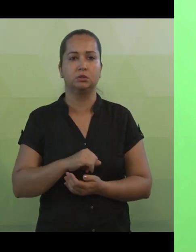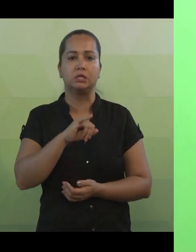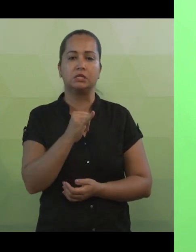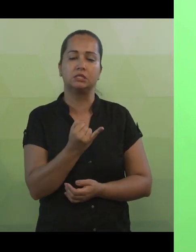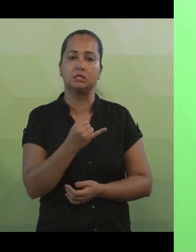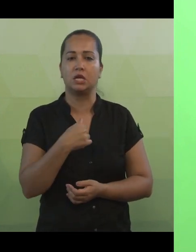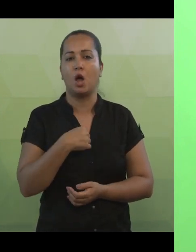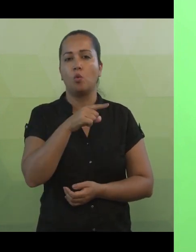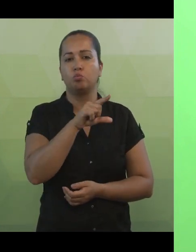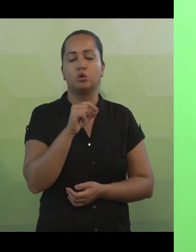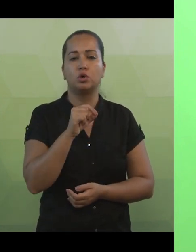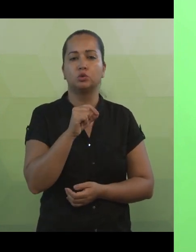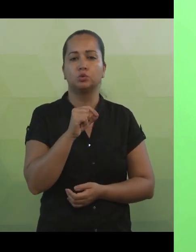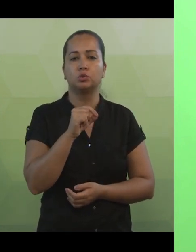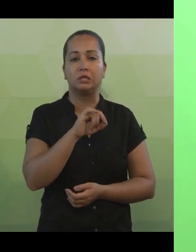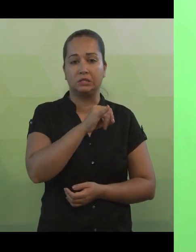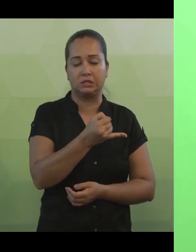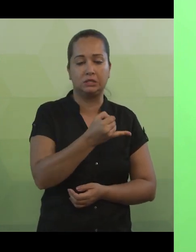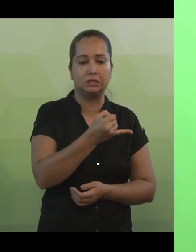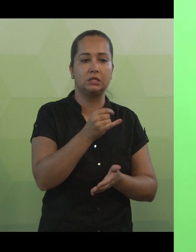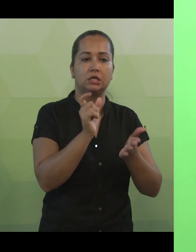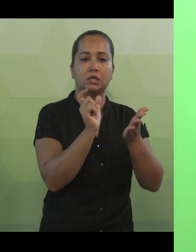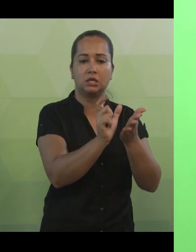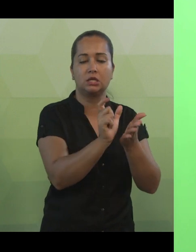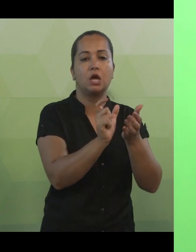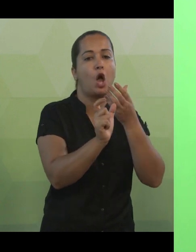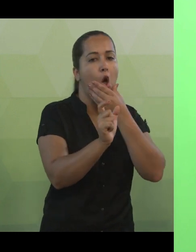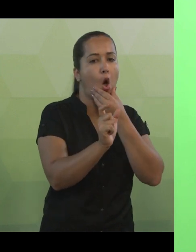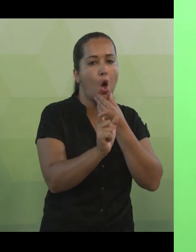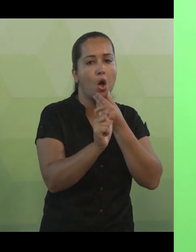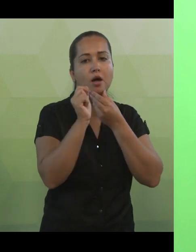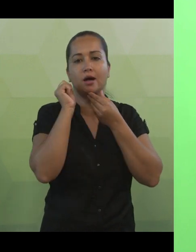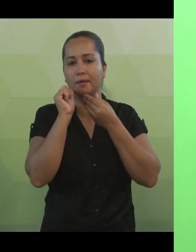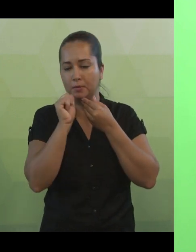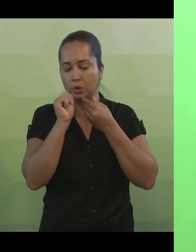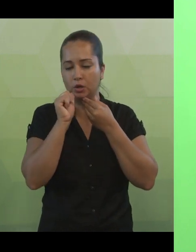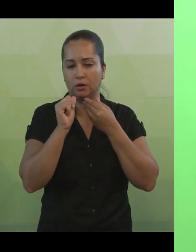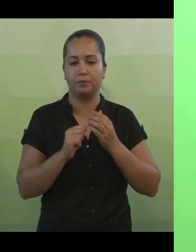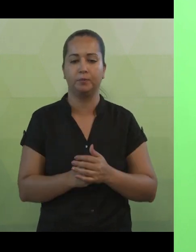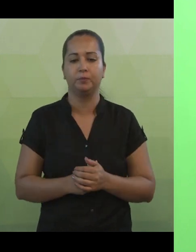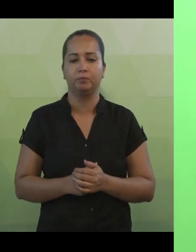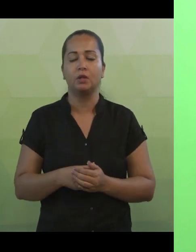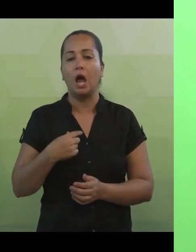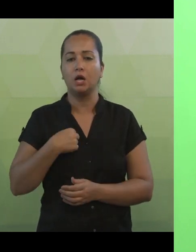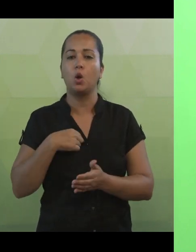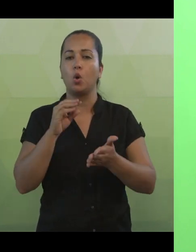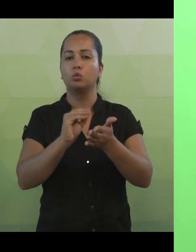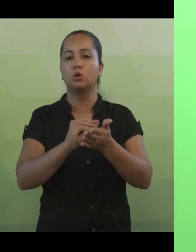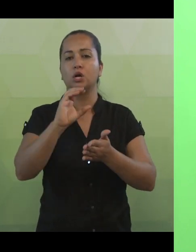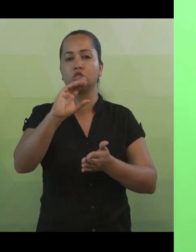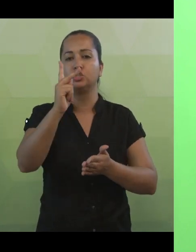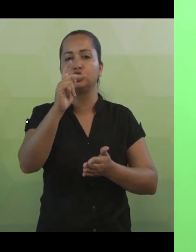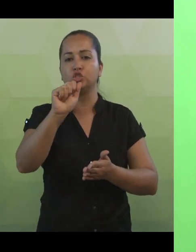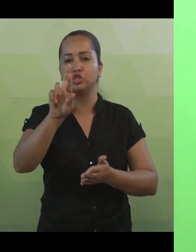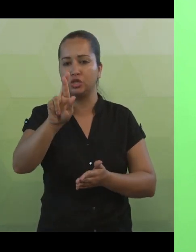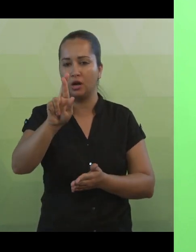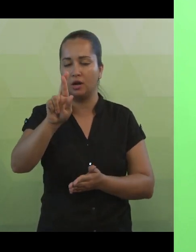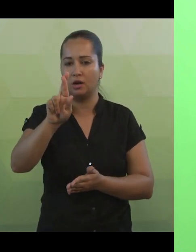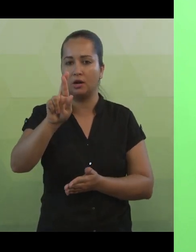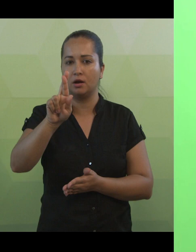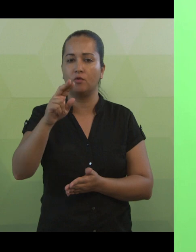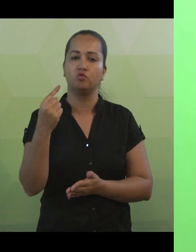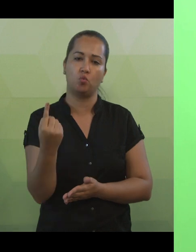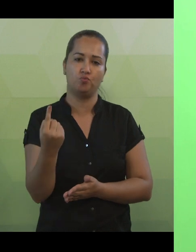de uma pessoa, nós definimos o tipo char tamanho 1. Aí a gente vai e delimita os valores como apenas M